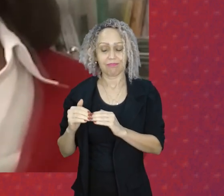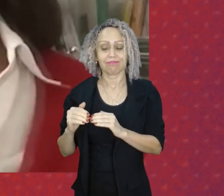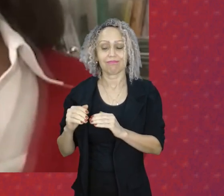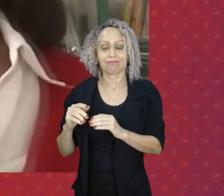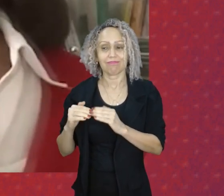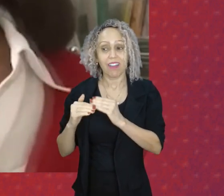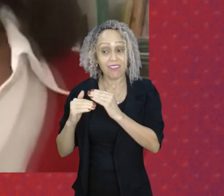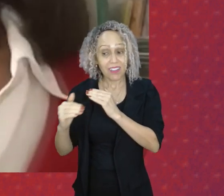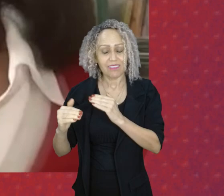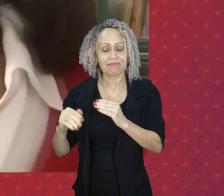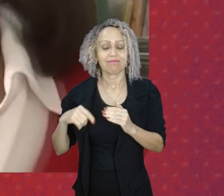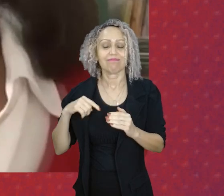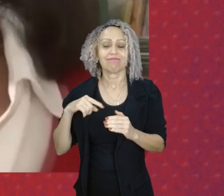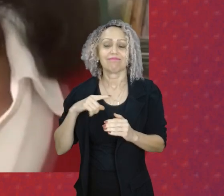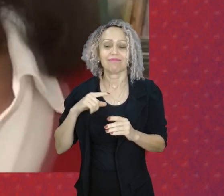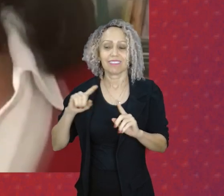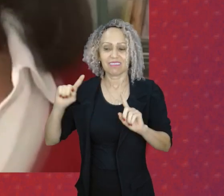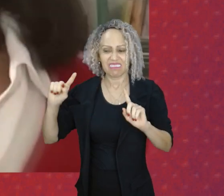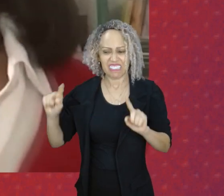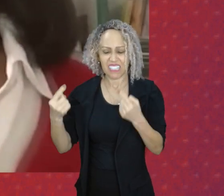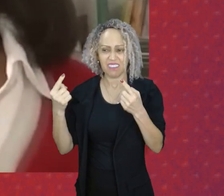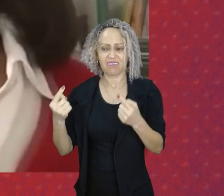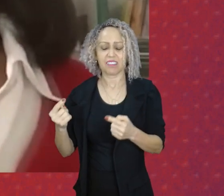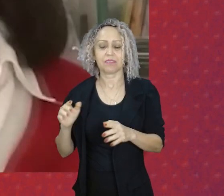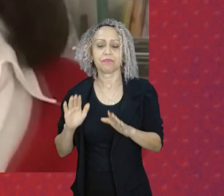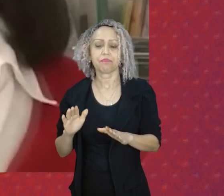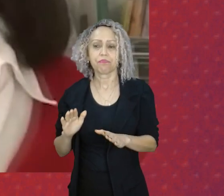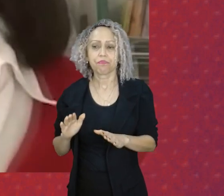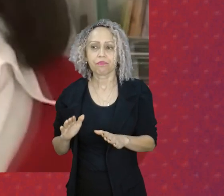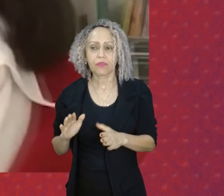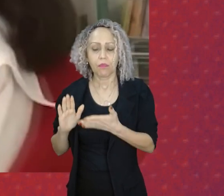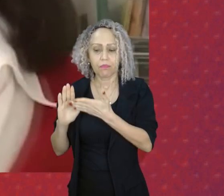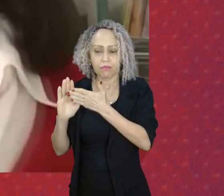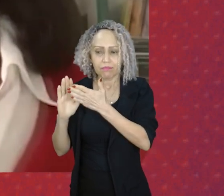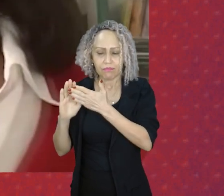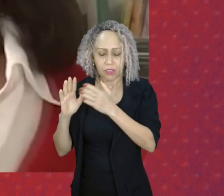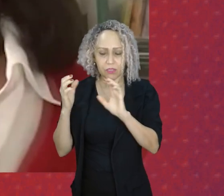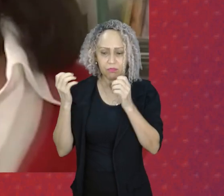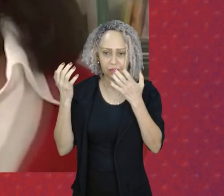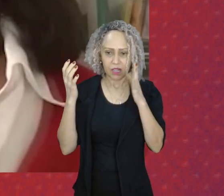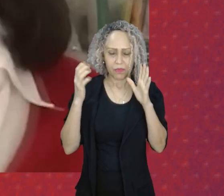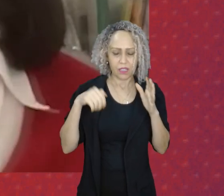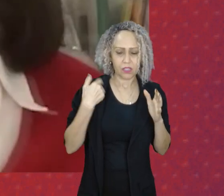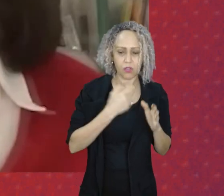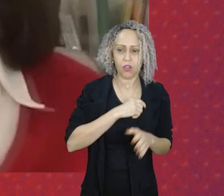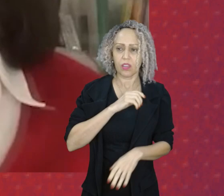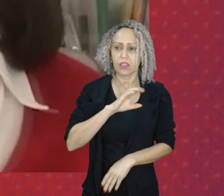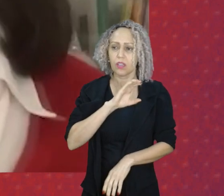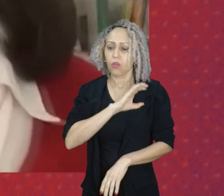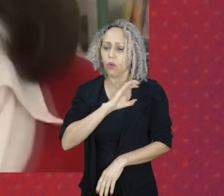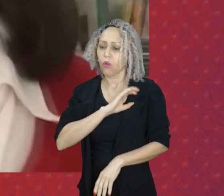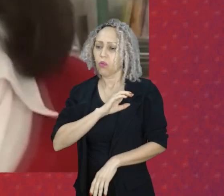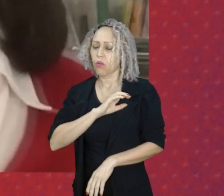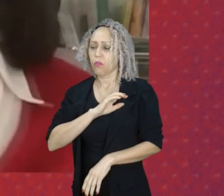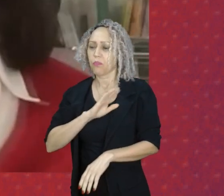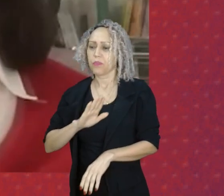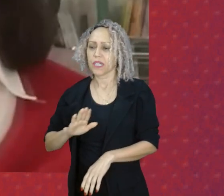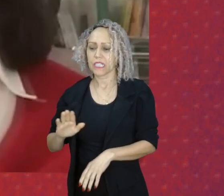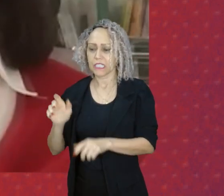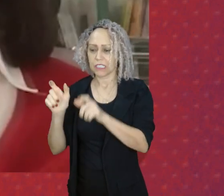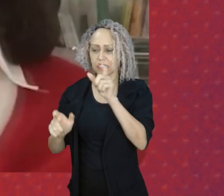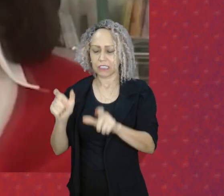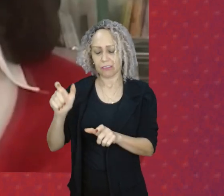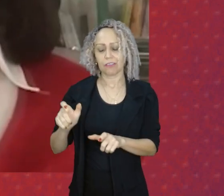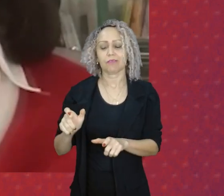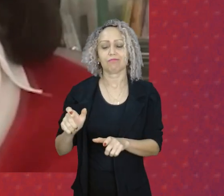Acho que vale muito parabenizar as nossas companheiras, né, que com muita força, muita garra,